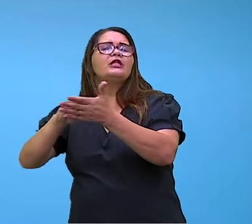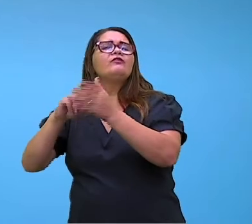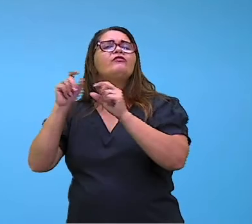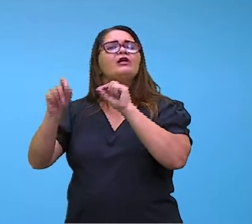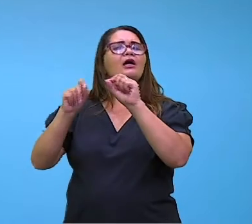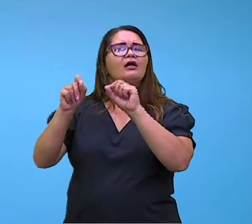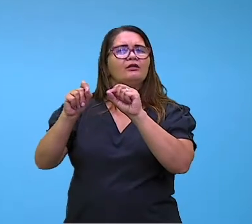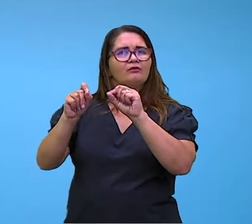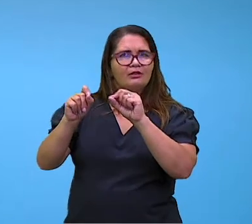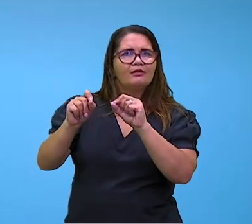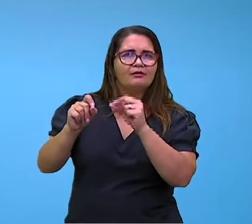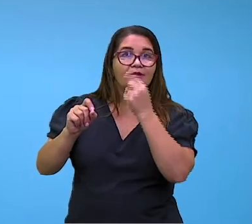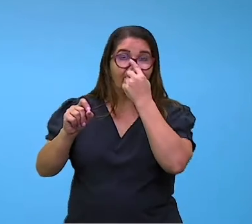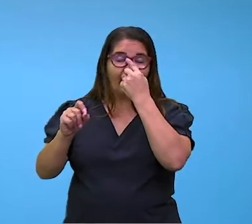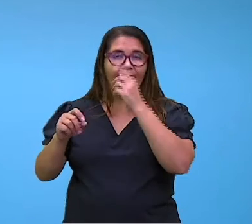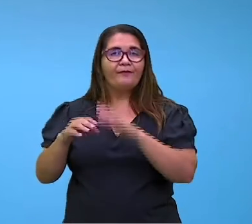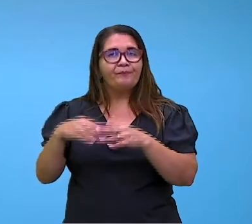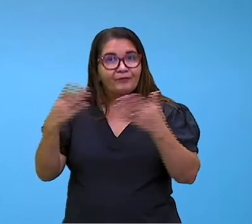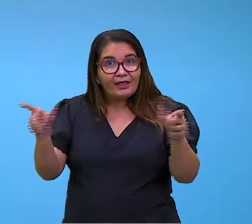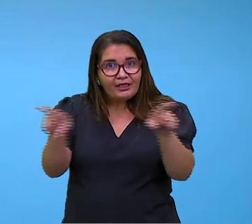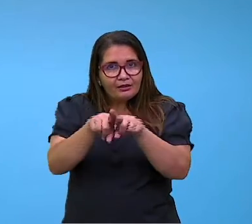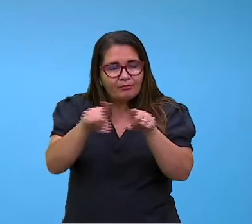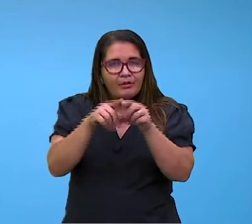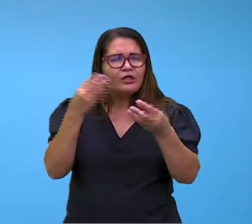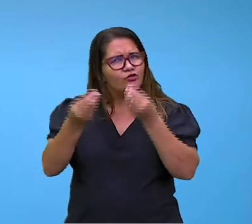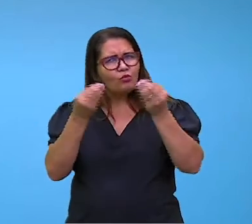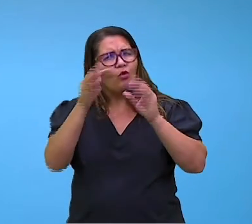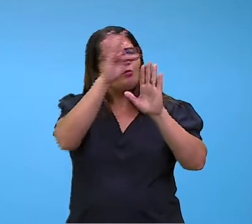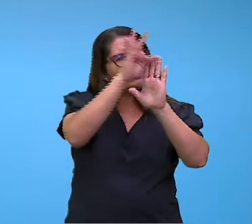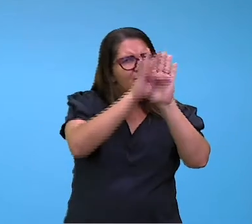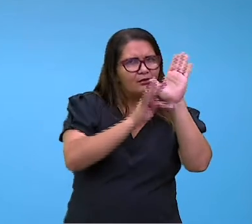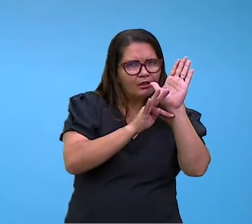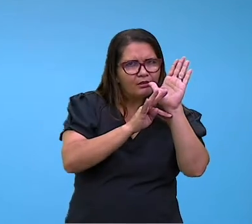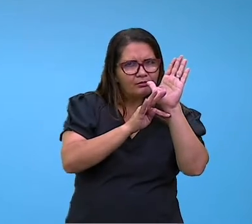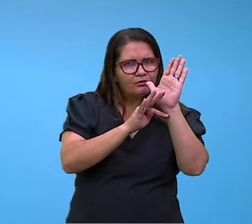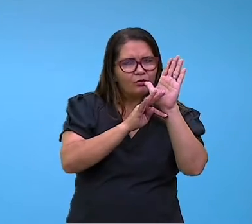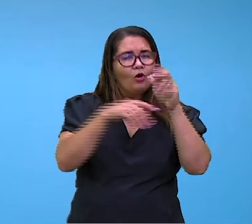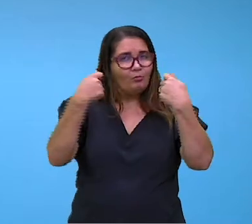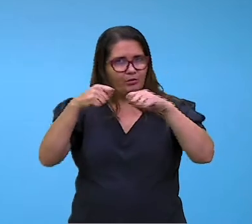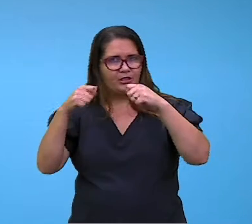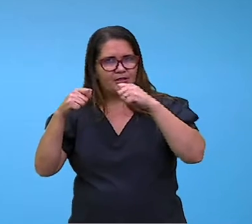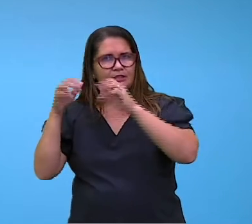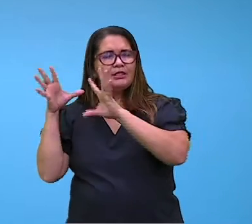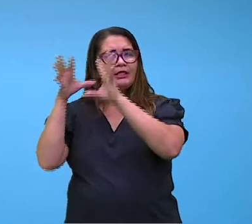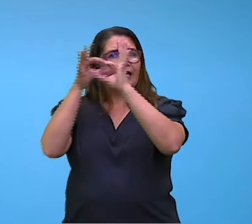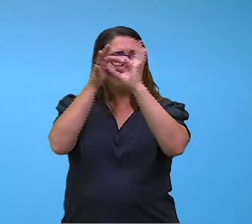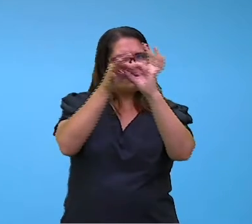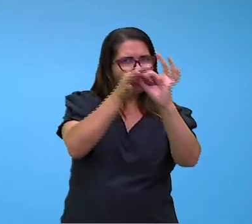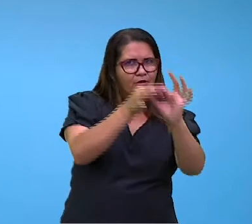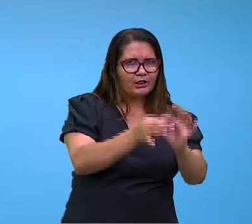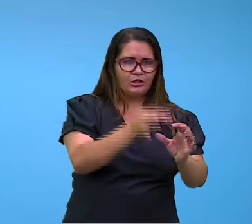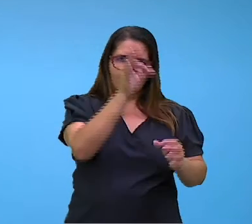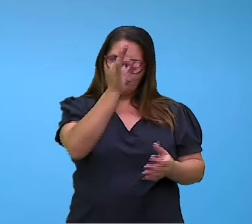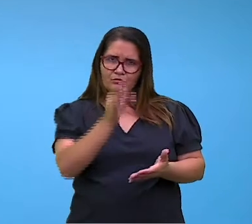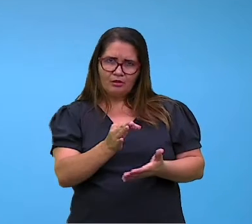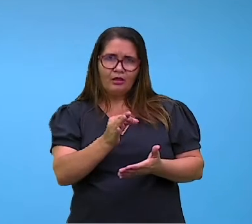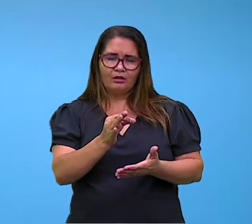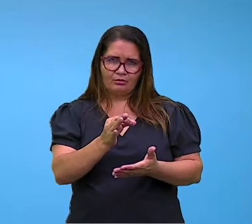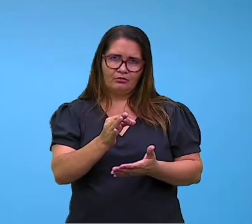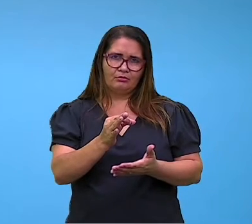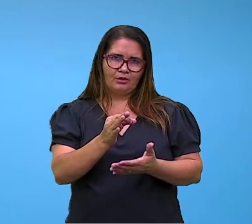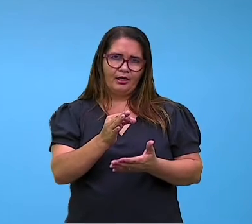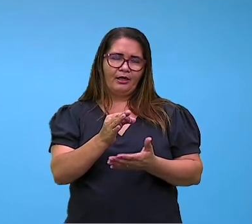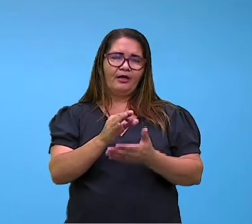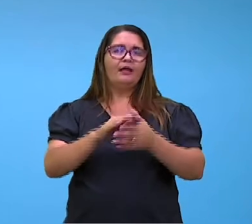escrever, ter essa compreensão do como é escrever um texto nesse site Grammarly, para te ajudar nessa